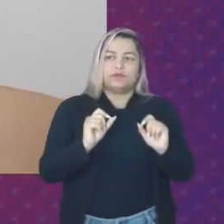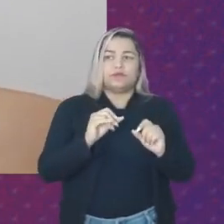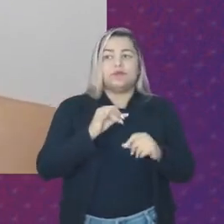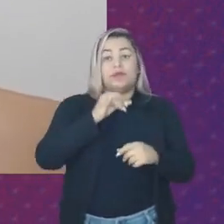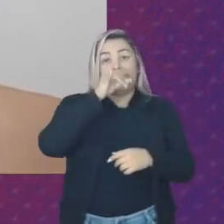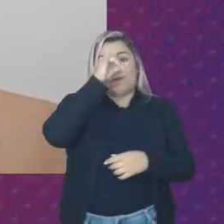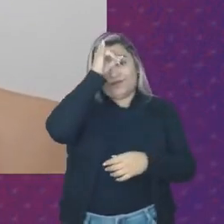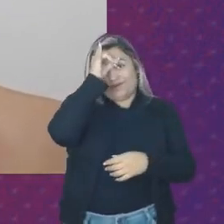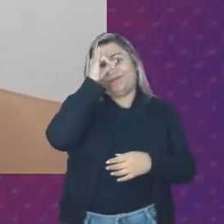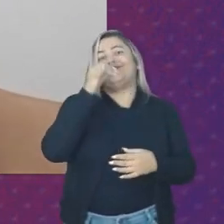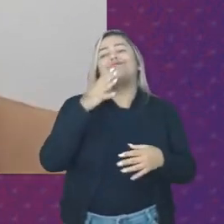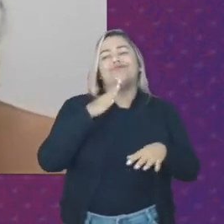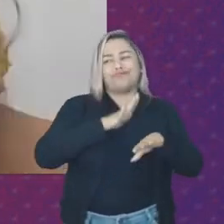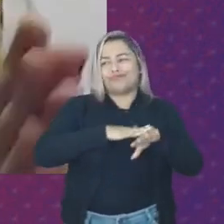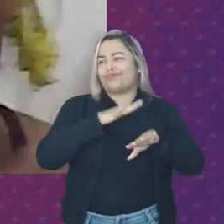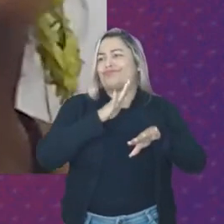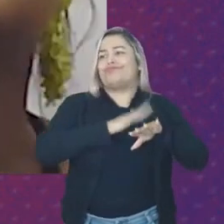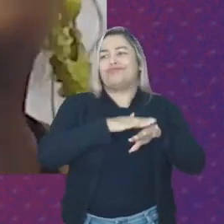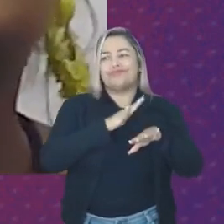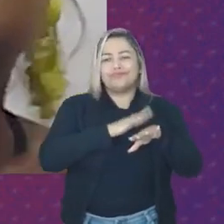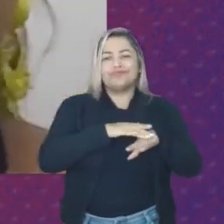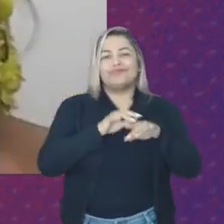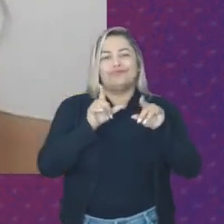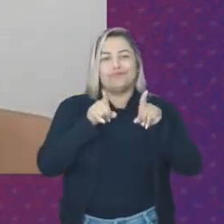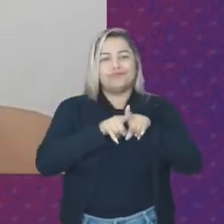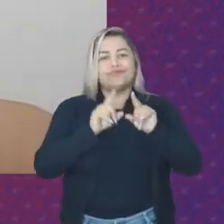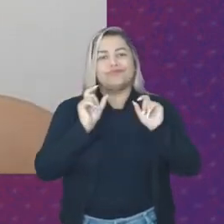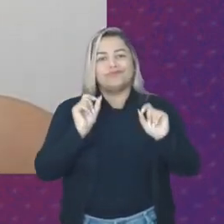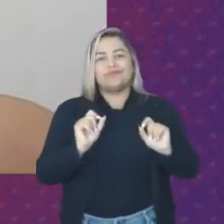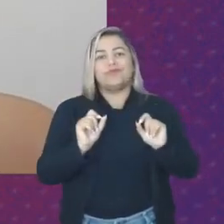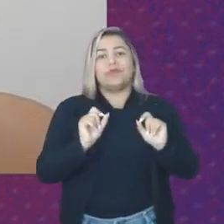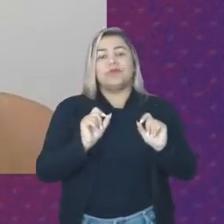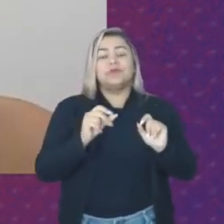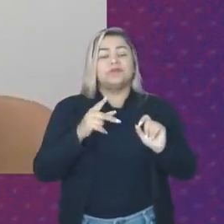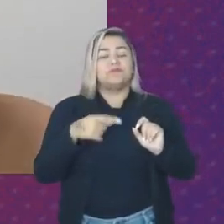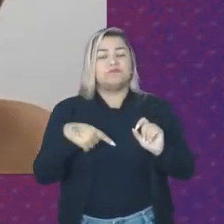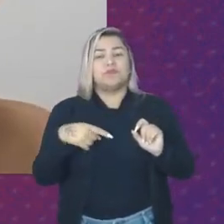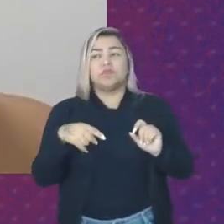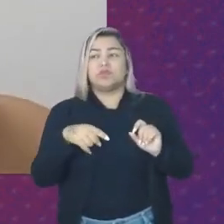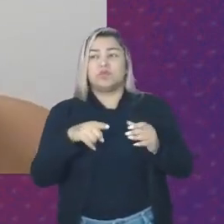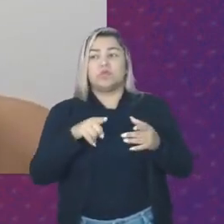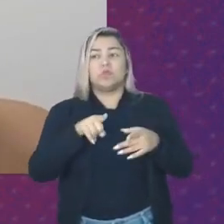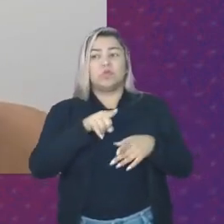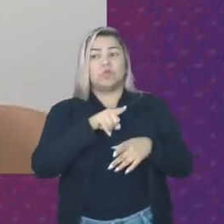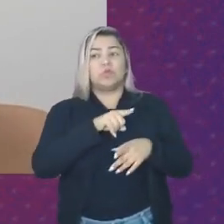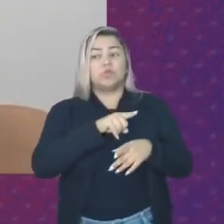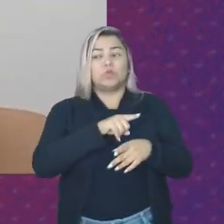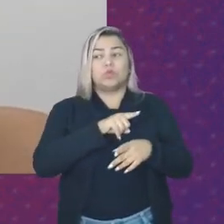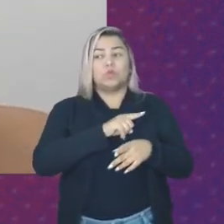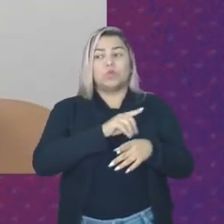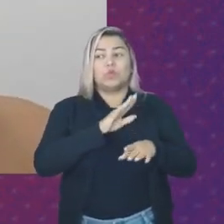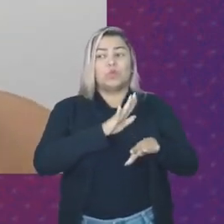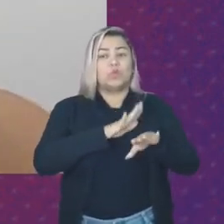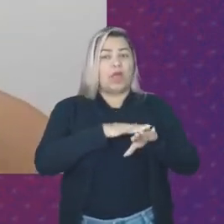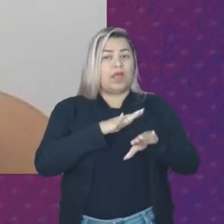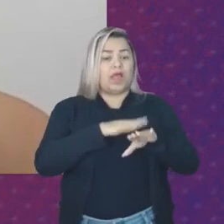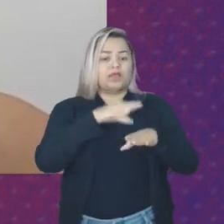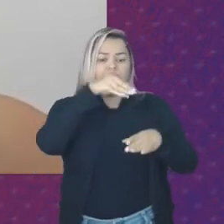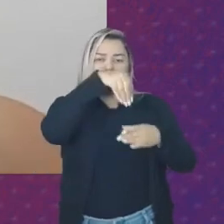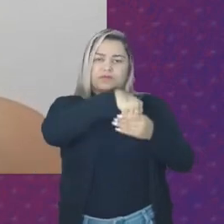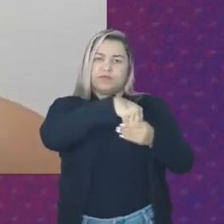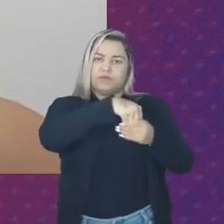inocente demais. Acho que a política exige da gente também um pouquinho de malícia. E dentro